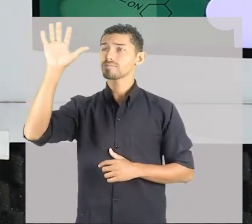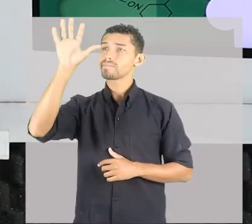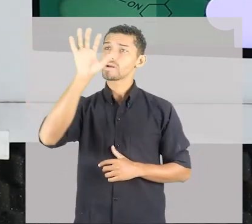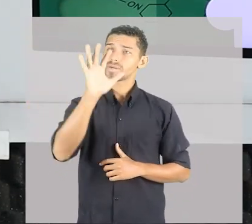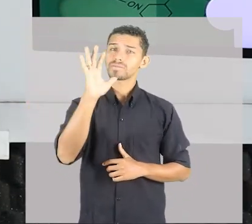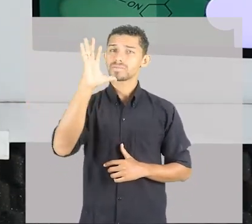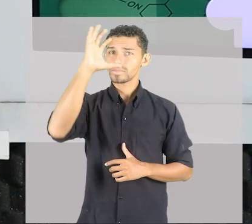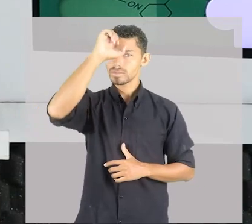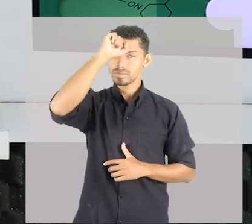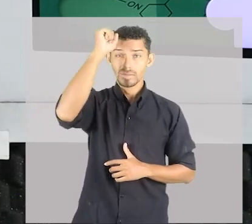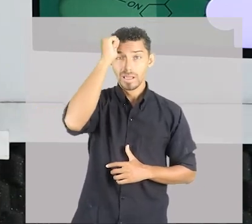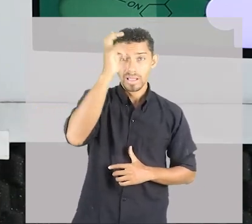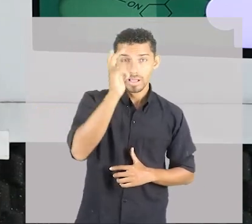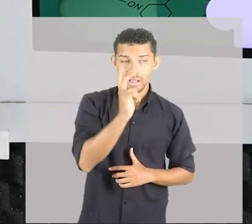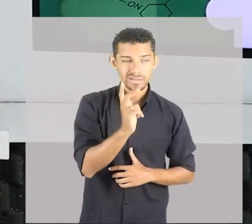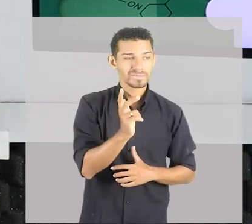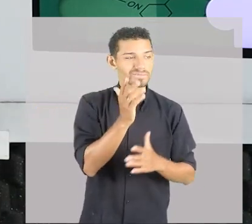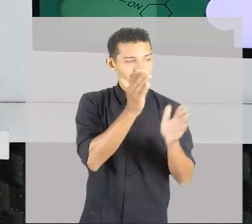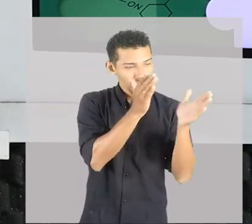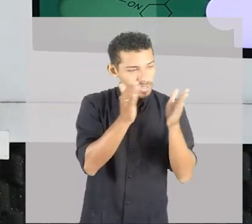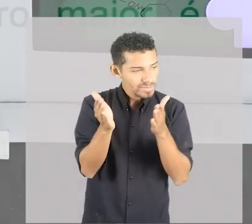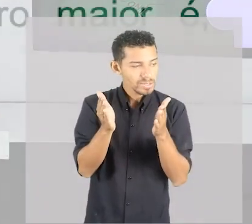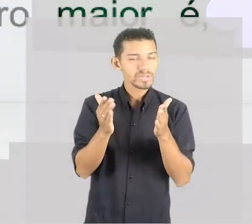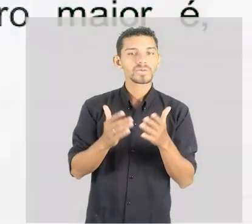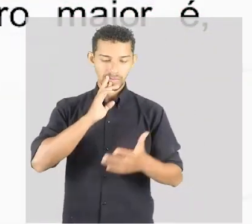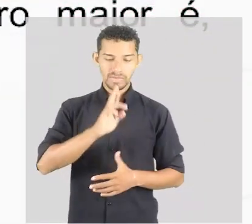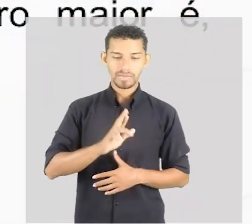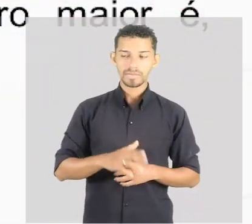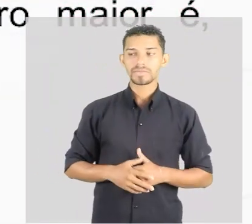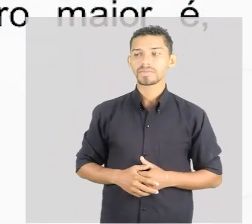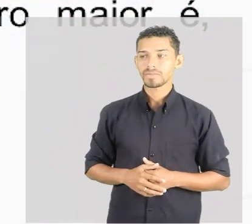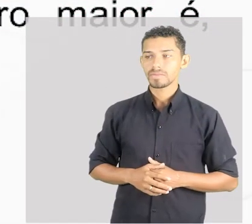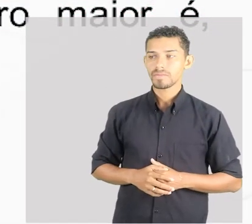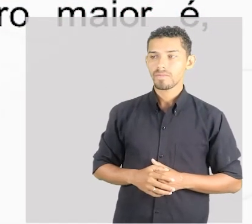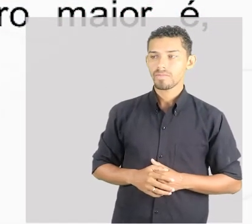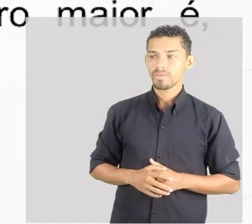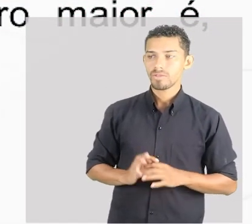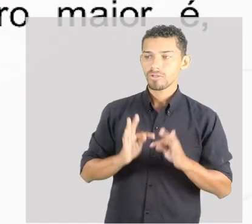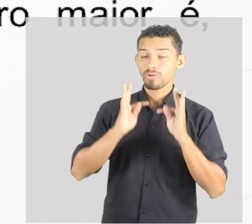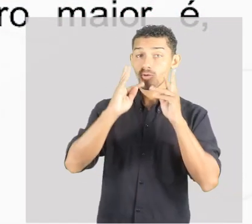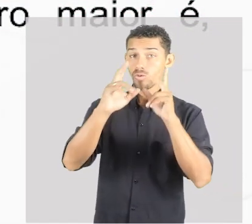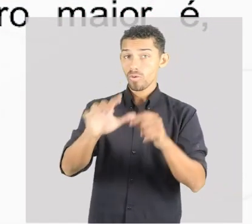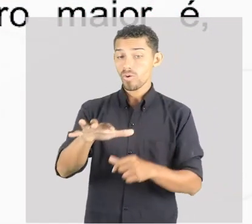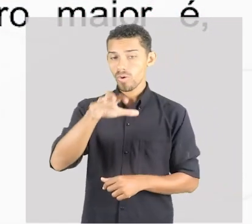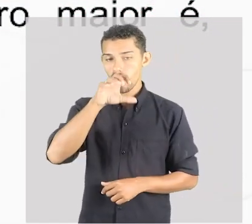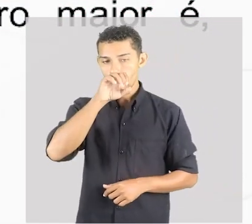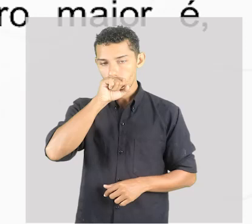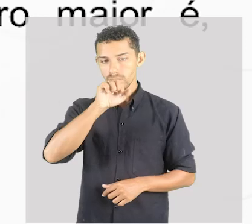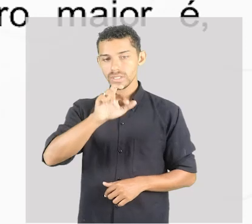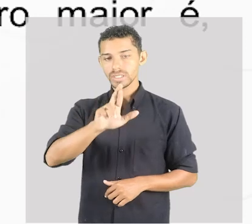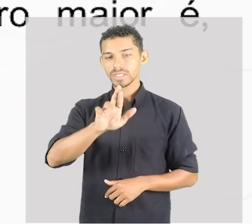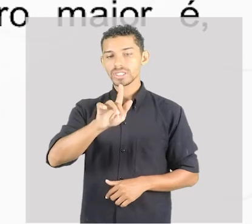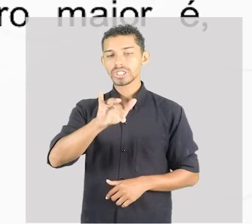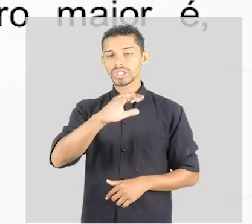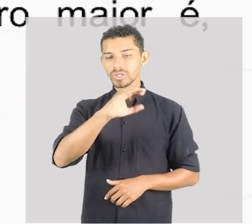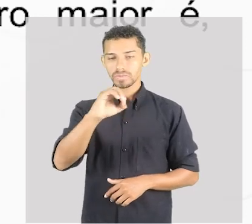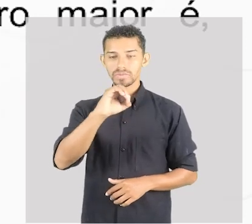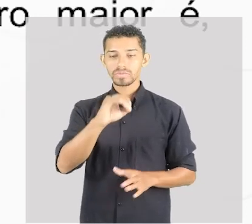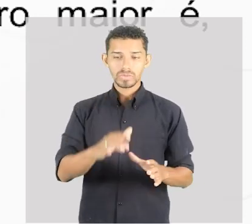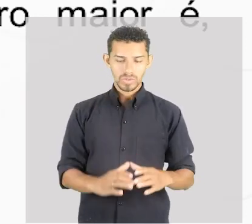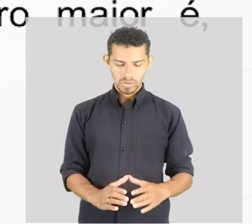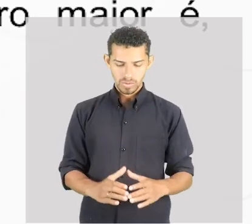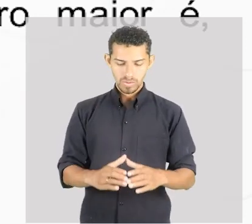dessa fórmula você tira todas as outras todo o oxigênio contido em um cilindro de capacidade igual a